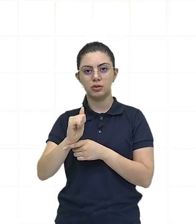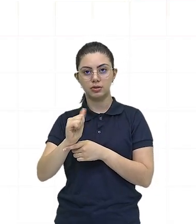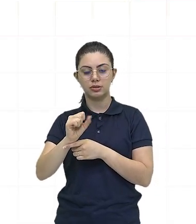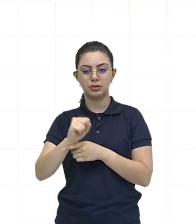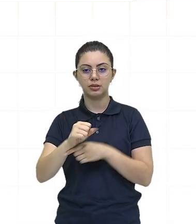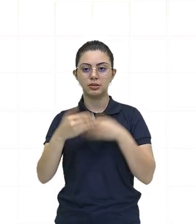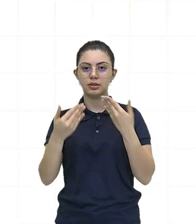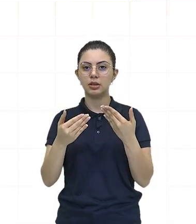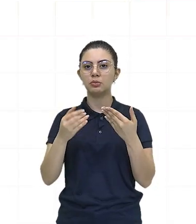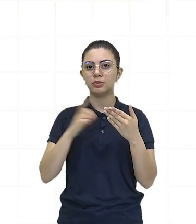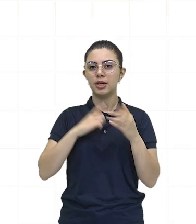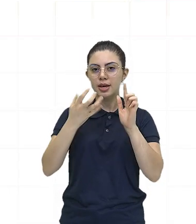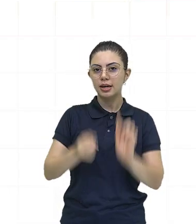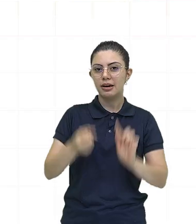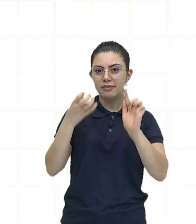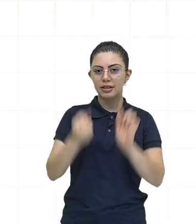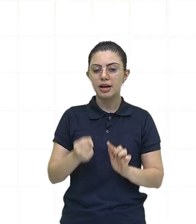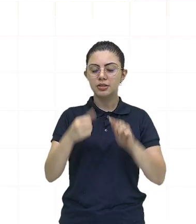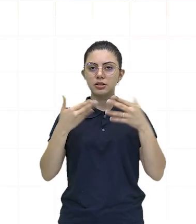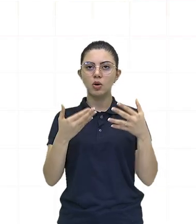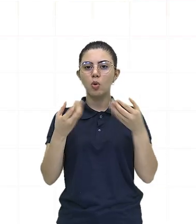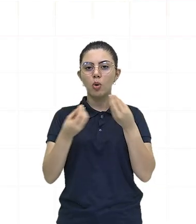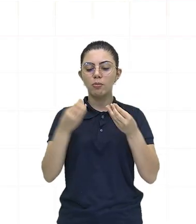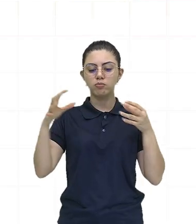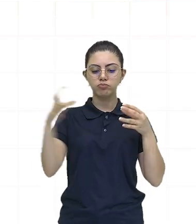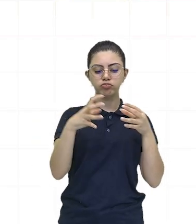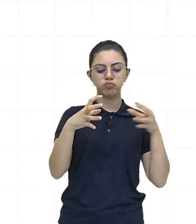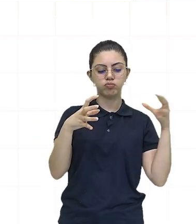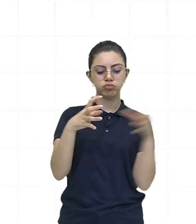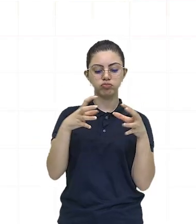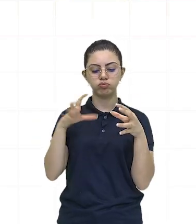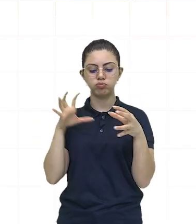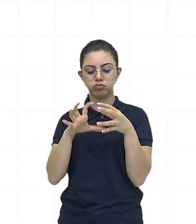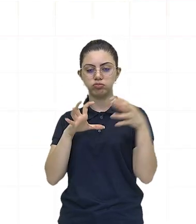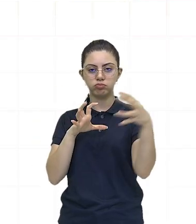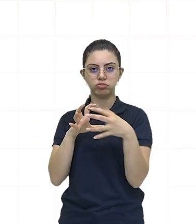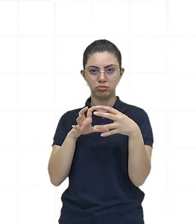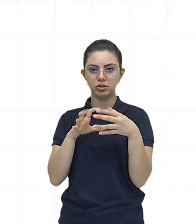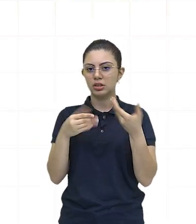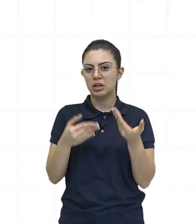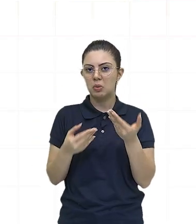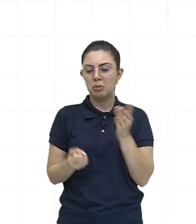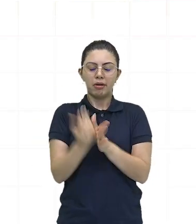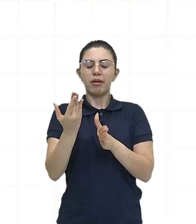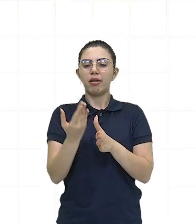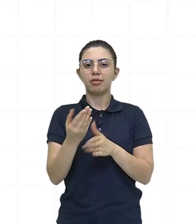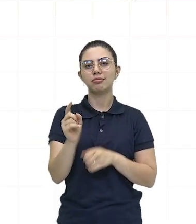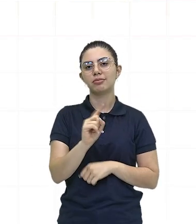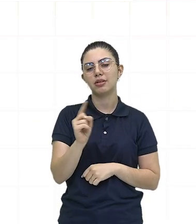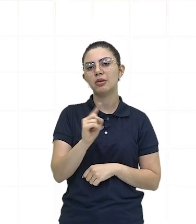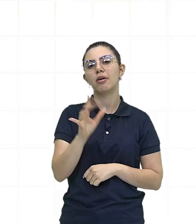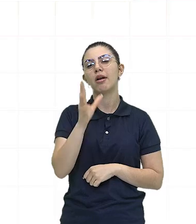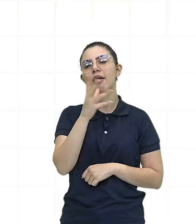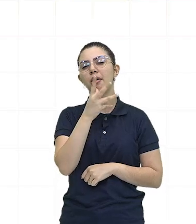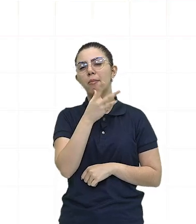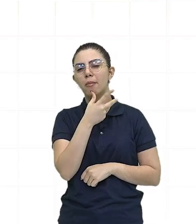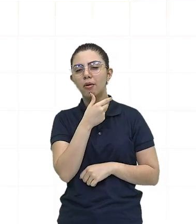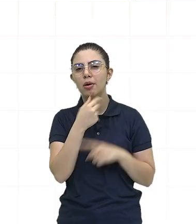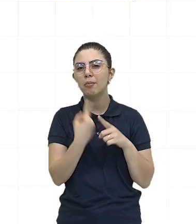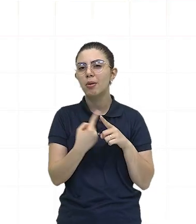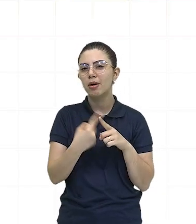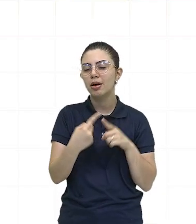da gravidade. Então, nós vimos que as estrelas elas não nascem de uma hora para outra. Elas nascem ali a partir